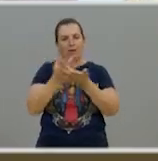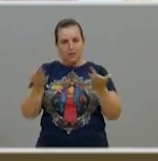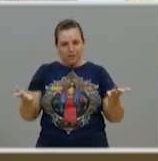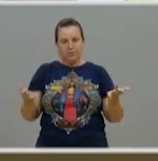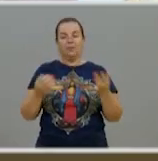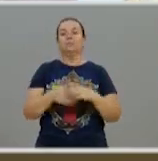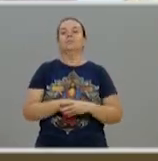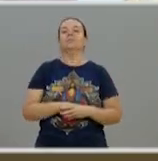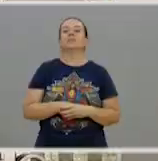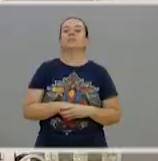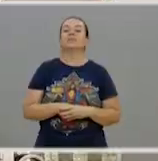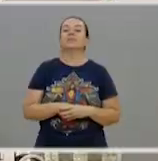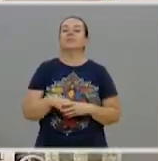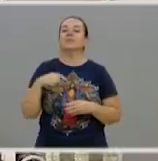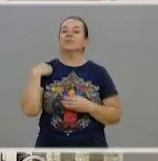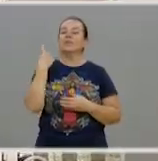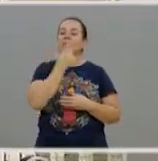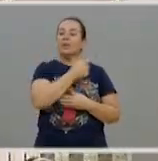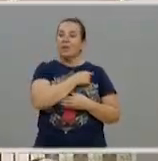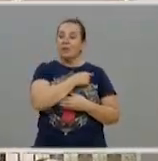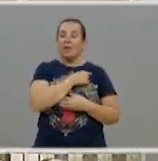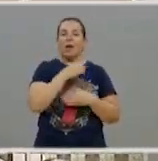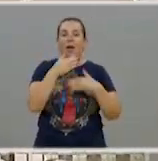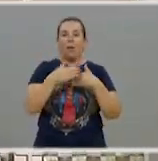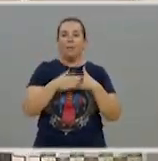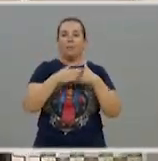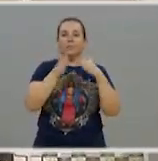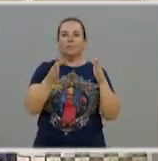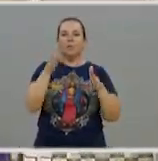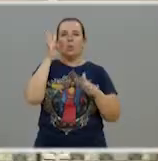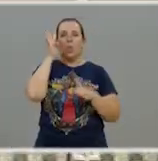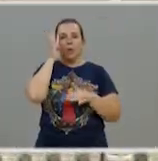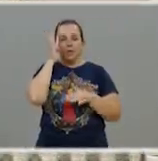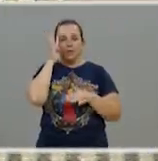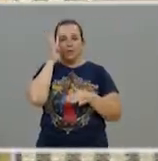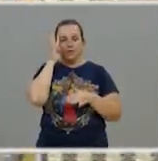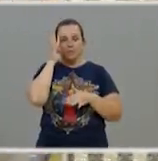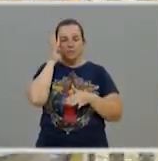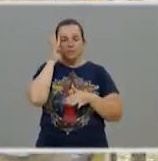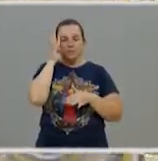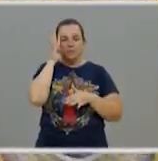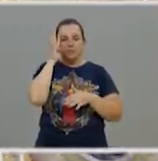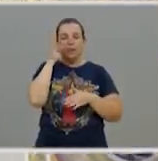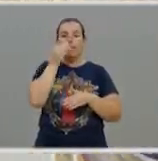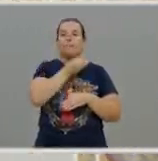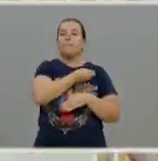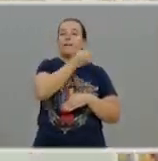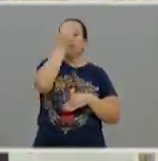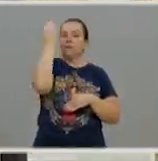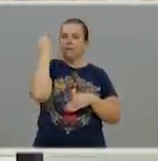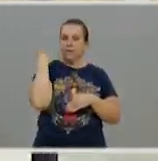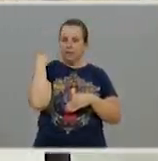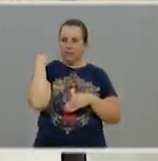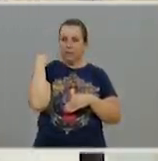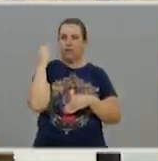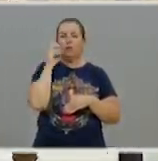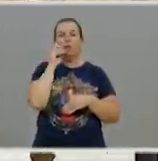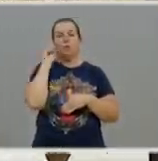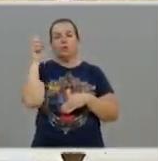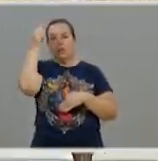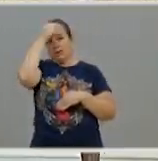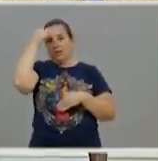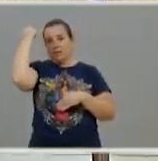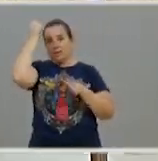Santas Chagas. Nós abrimos a quarta-feira mariana, claro, o dia das Santas Chagas é